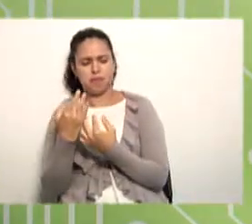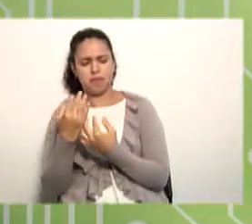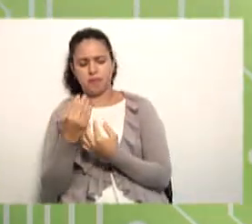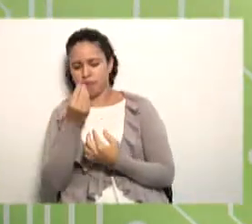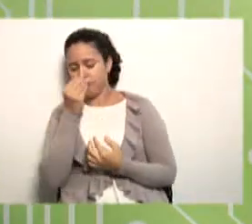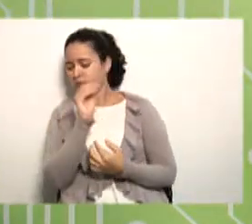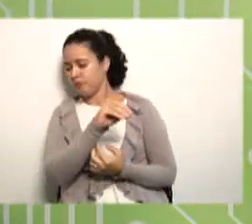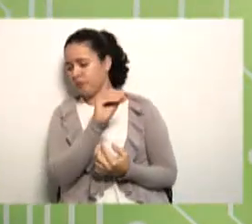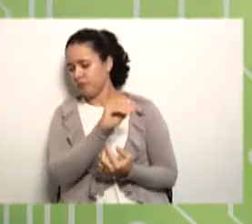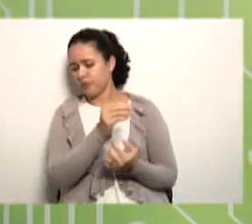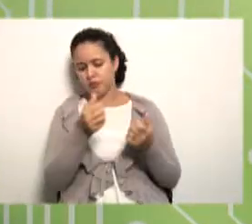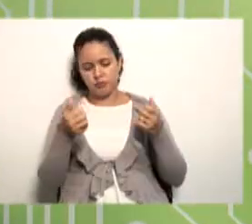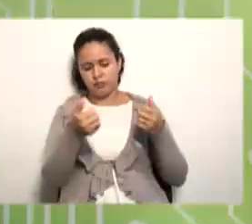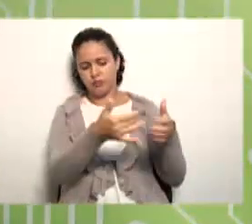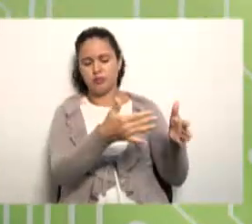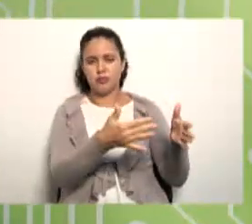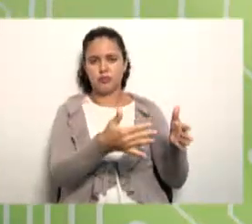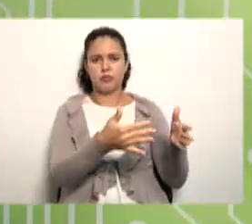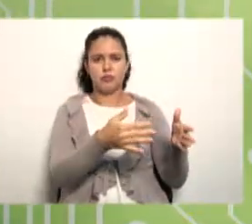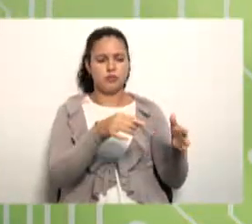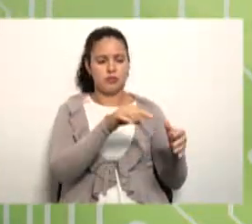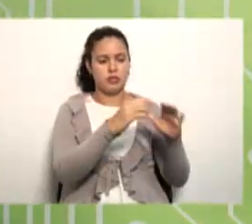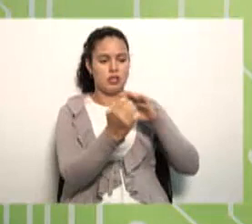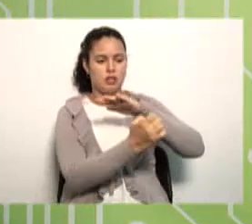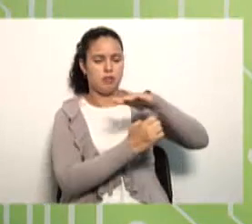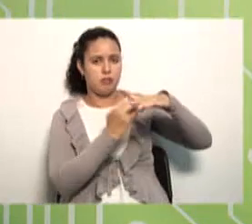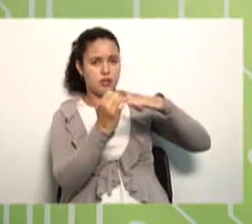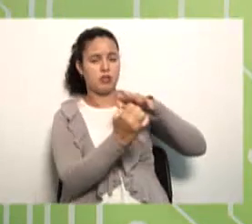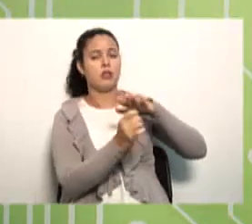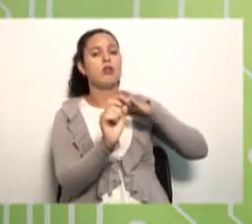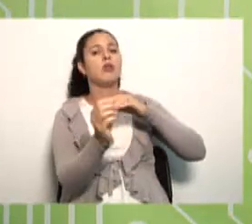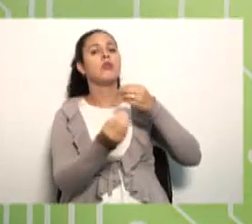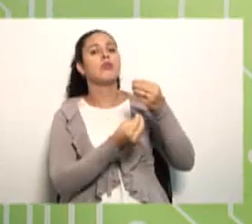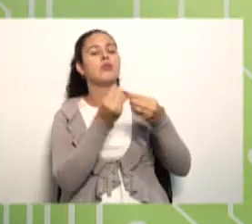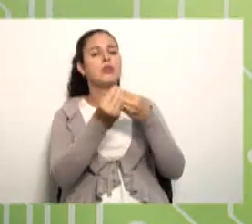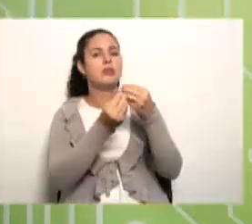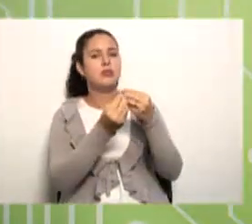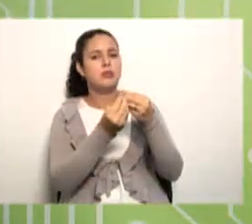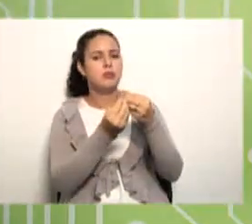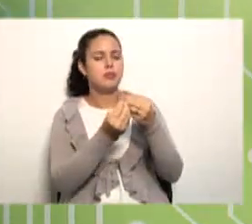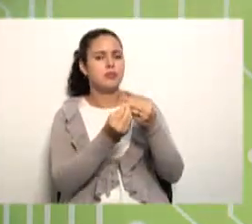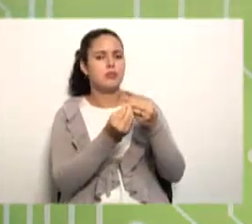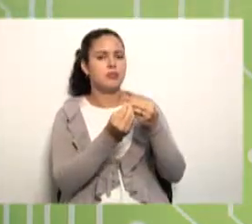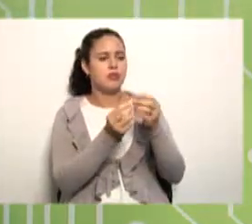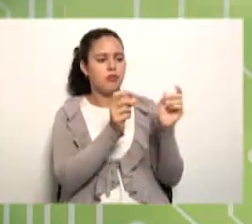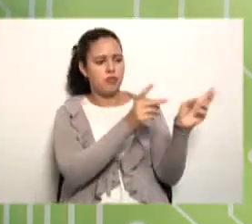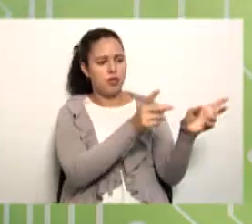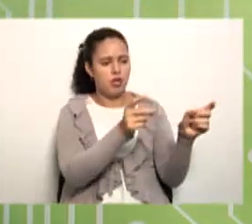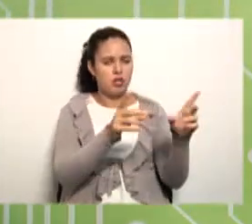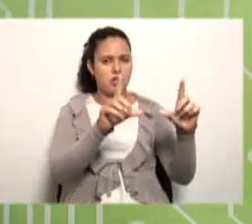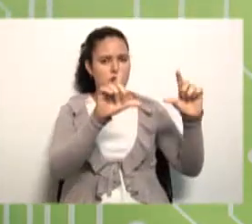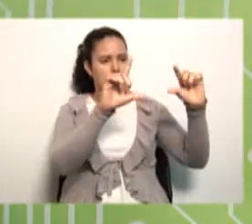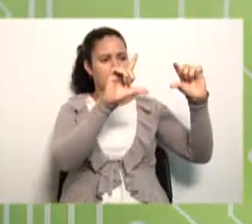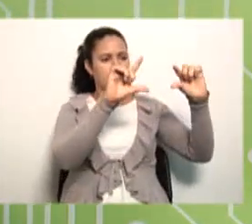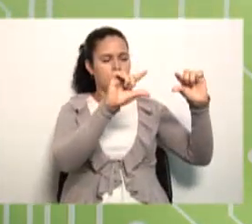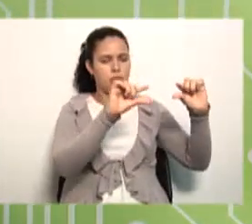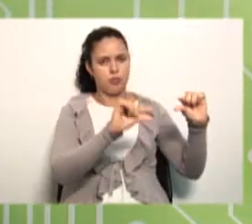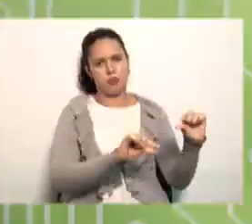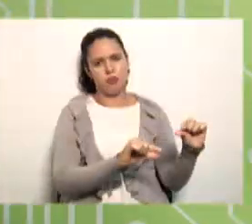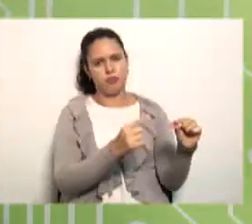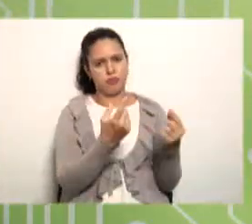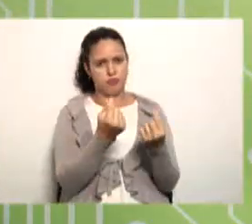formando estoques. Esses estoques tendem a ir para a liquidação, aquelas grandes promoções, isso significa uma queda no preço que